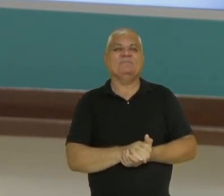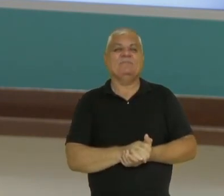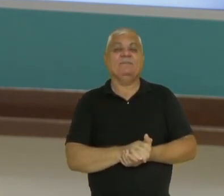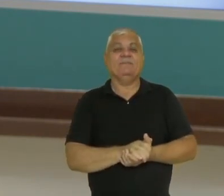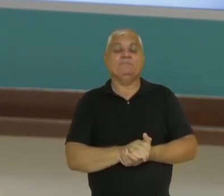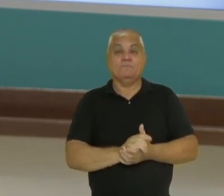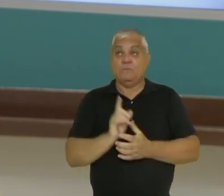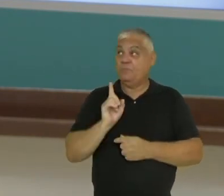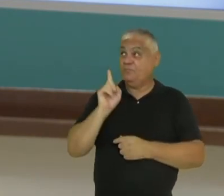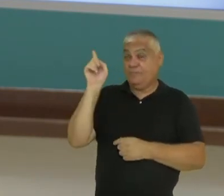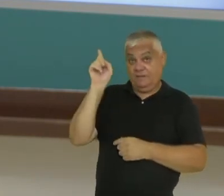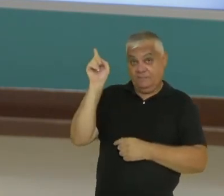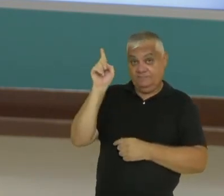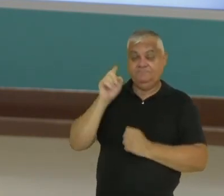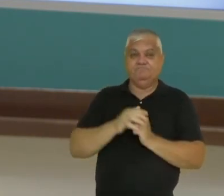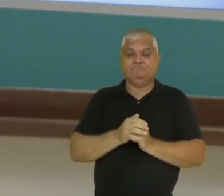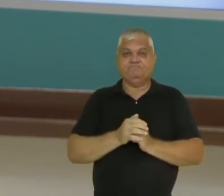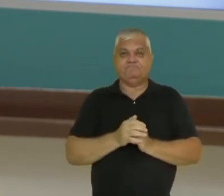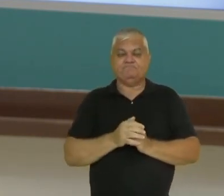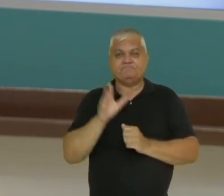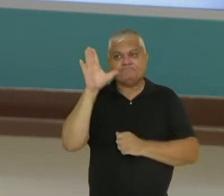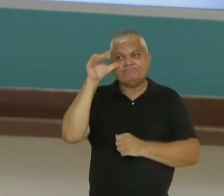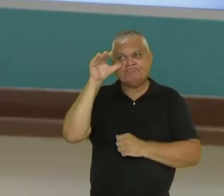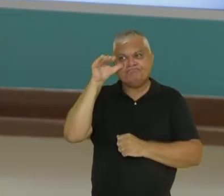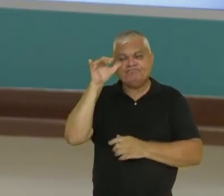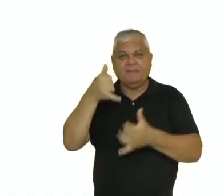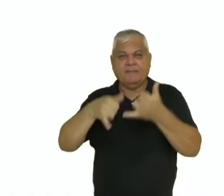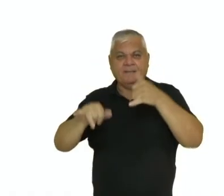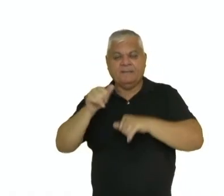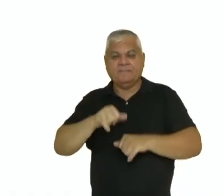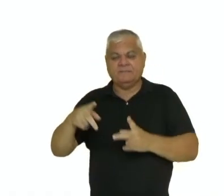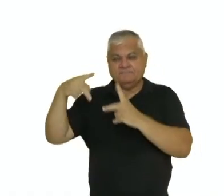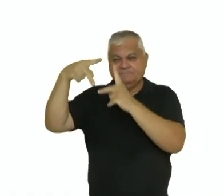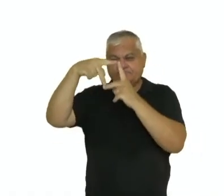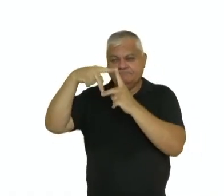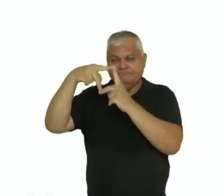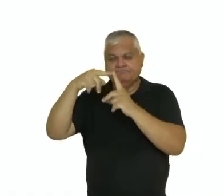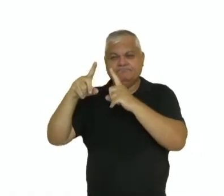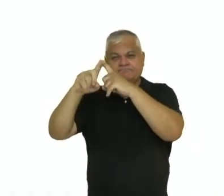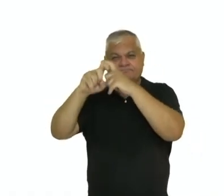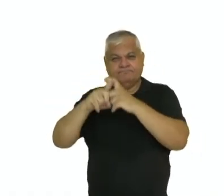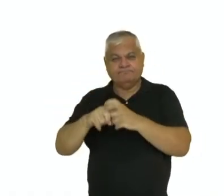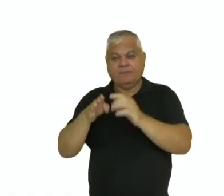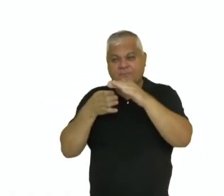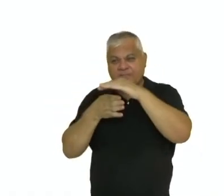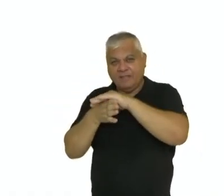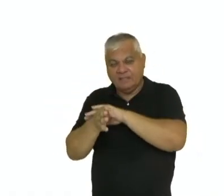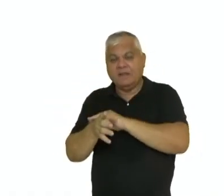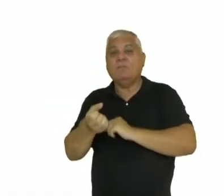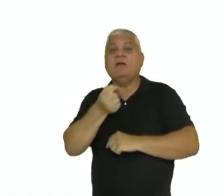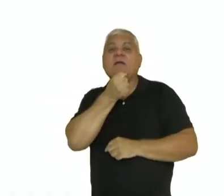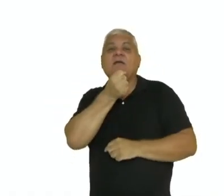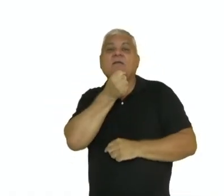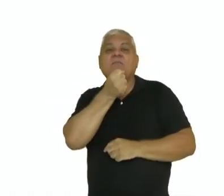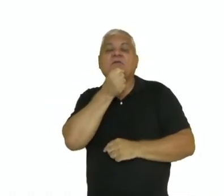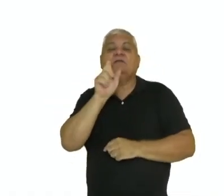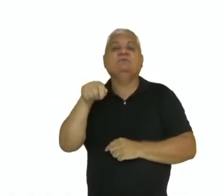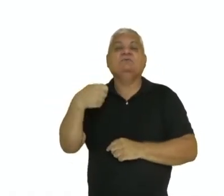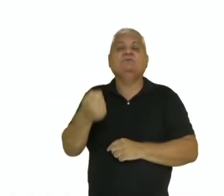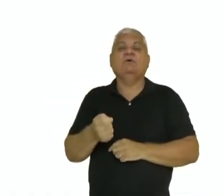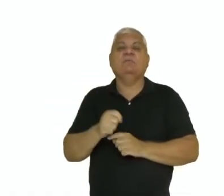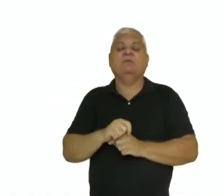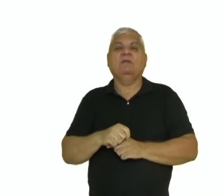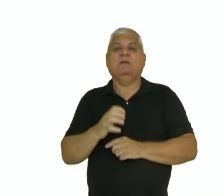E aqui, como curiosidade da química, através do QR Code você pode acessar, né, uma reportagem que fala o seguinte: a